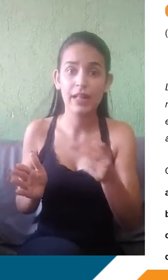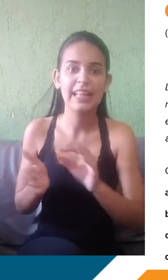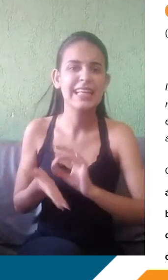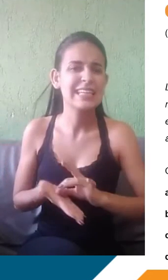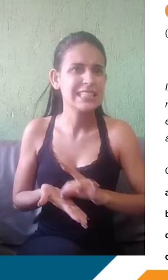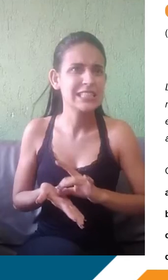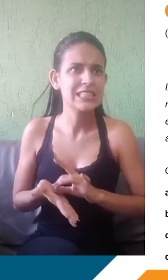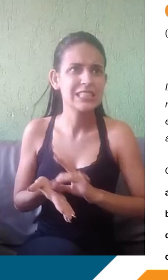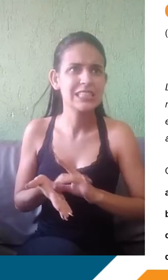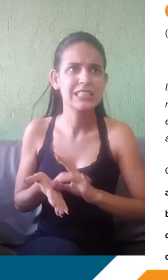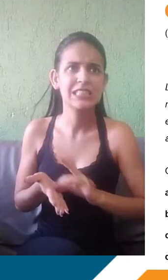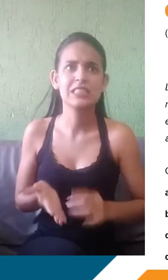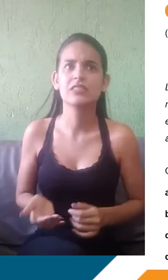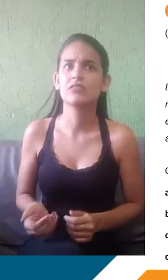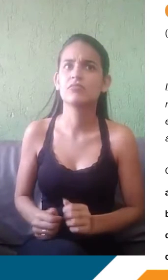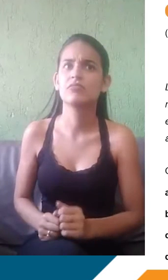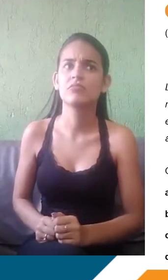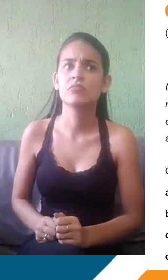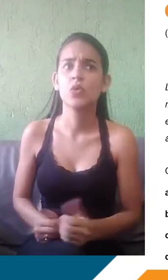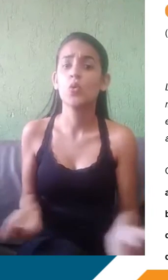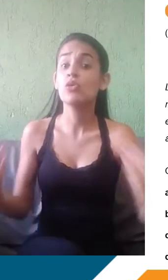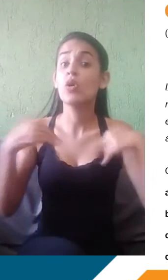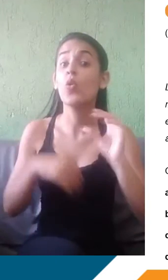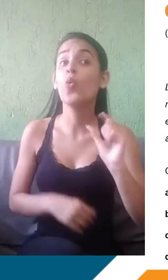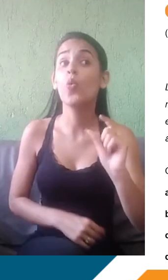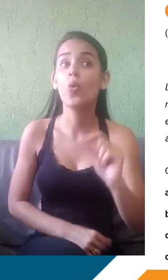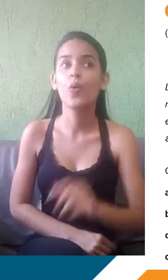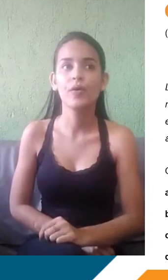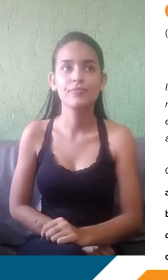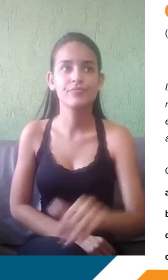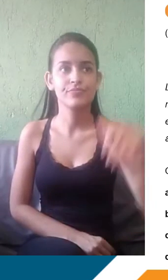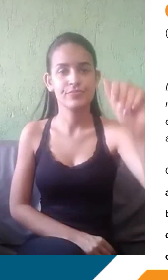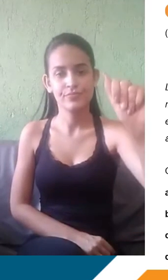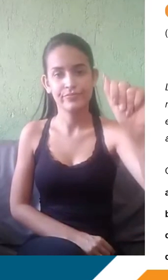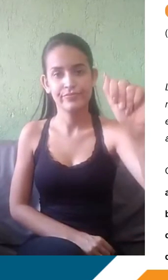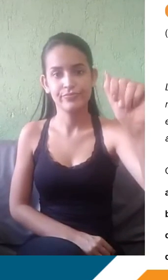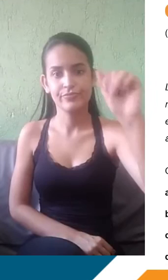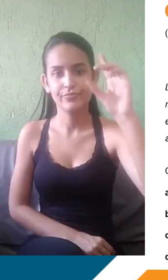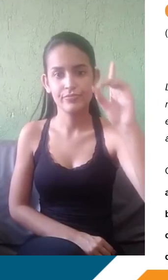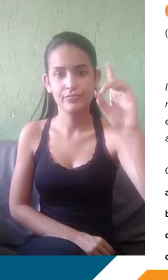raciocínio. Letra A, dedutivo. Letra B, indutivo. Letra